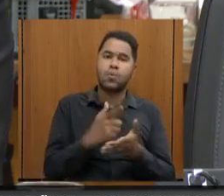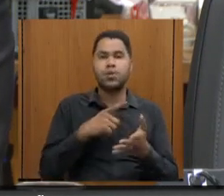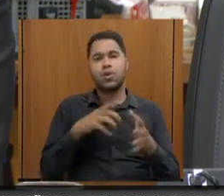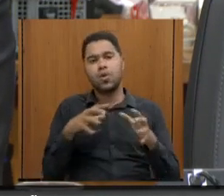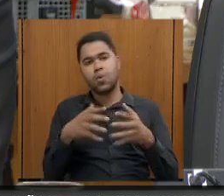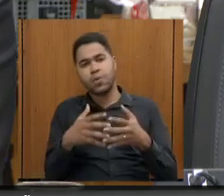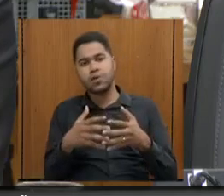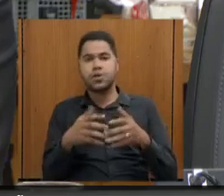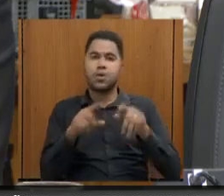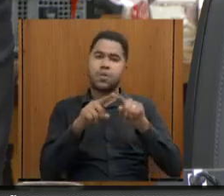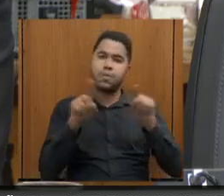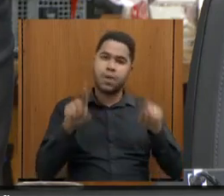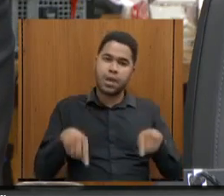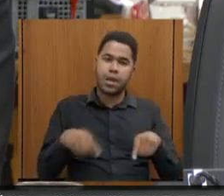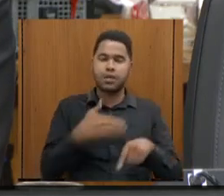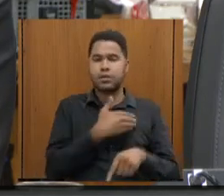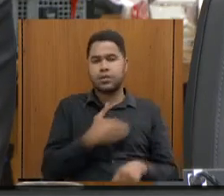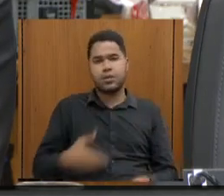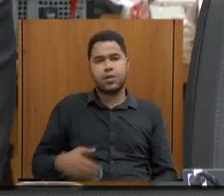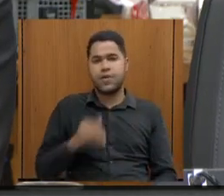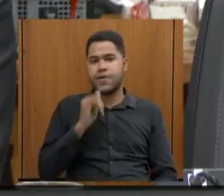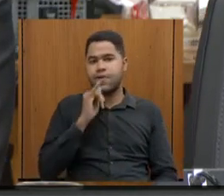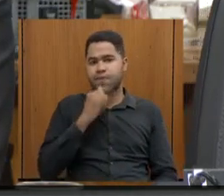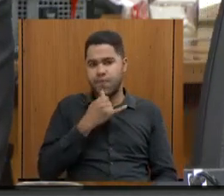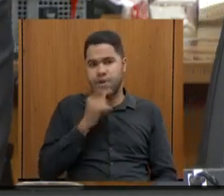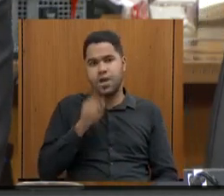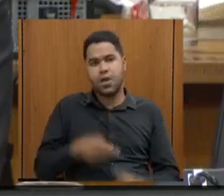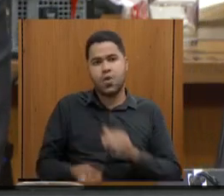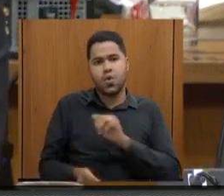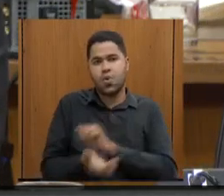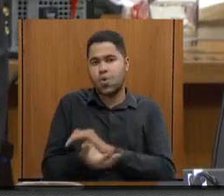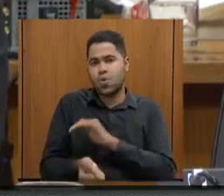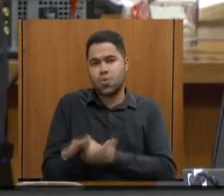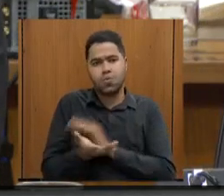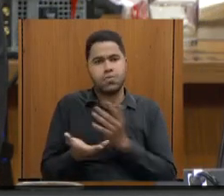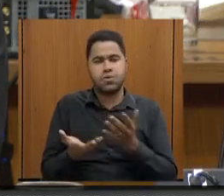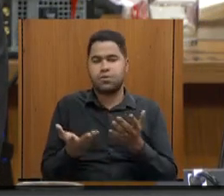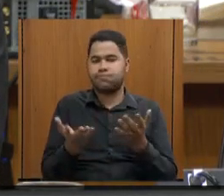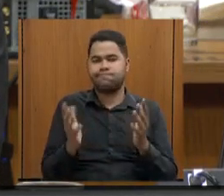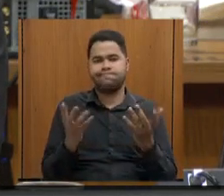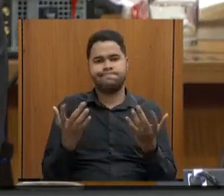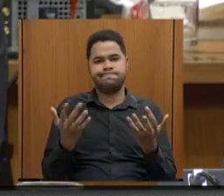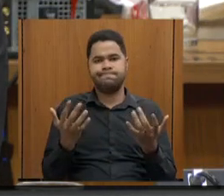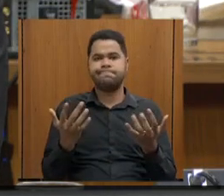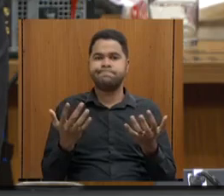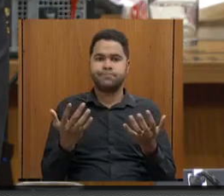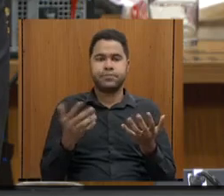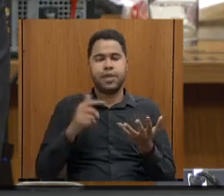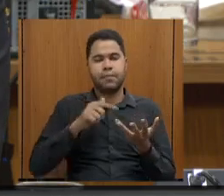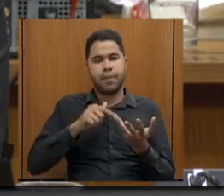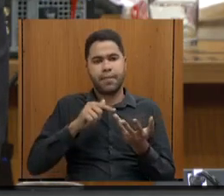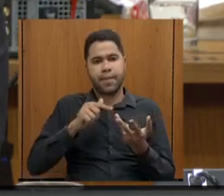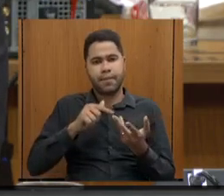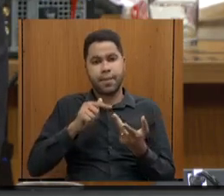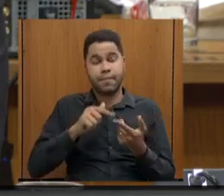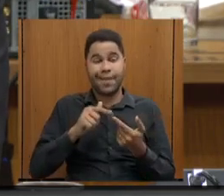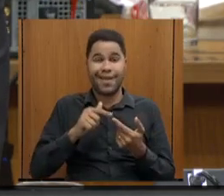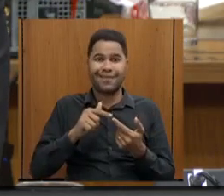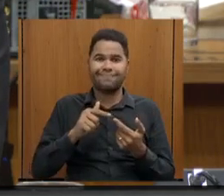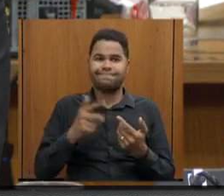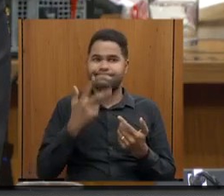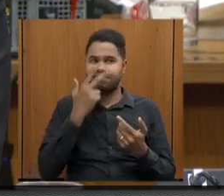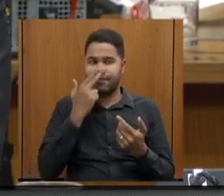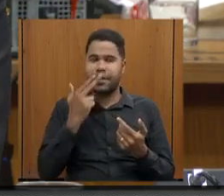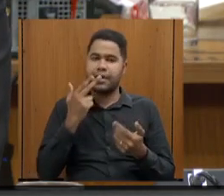esse aquilo no mercado está tão infelizmente é chamado de corrupção não tem como fazer isso então é tem uma série de questões realmente